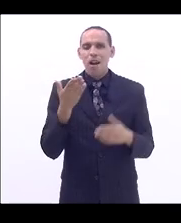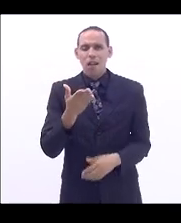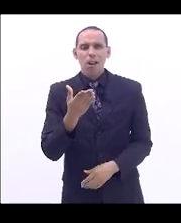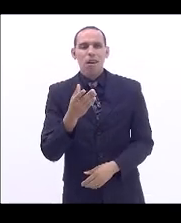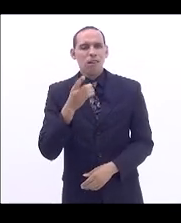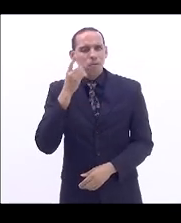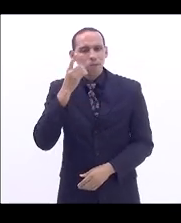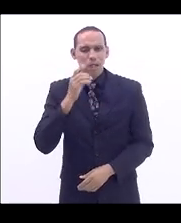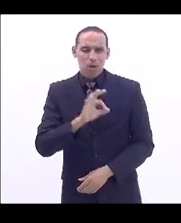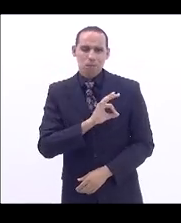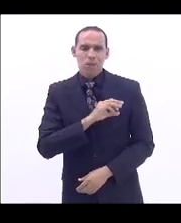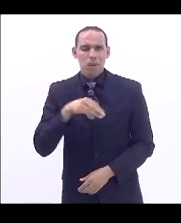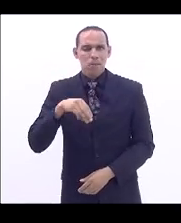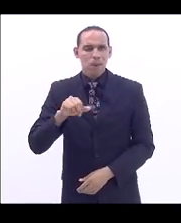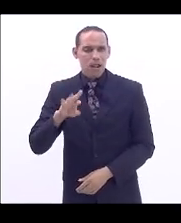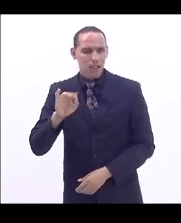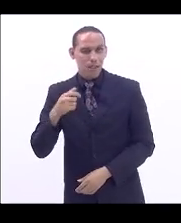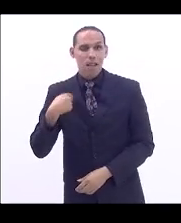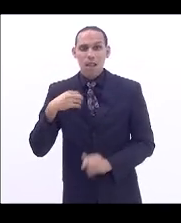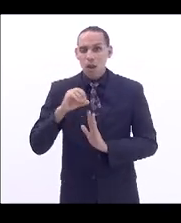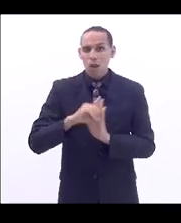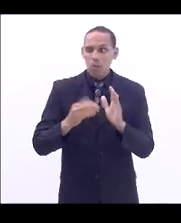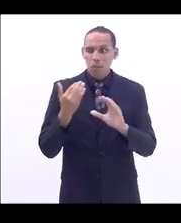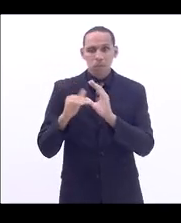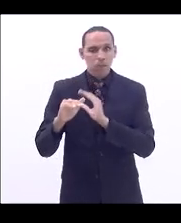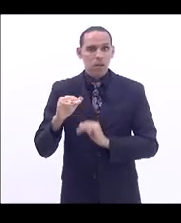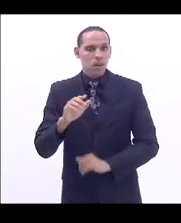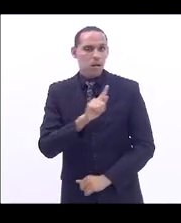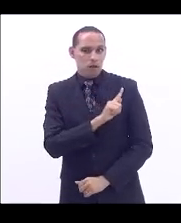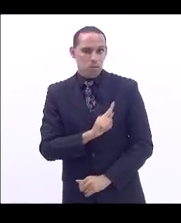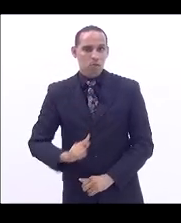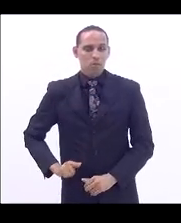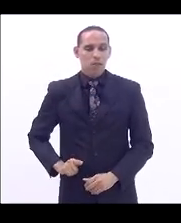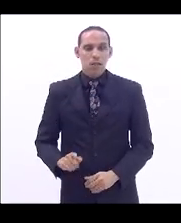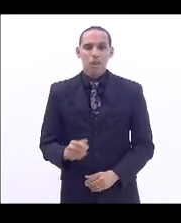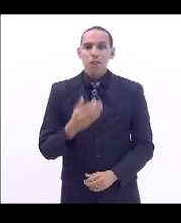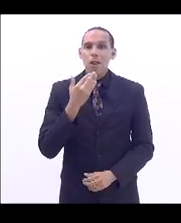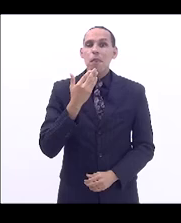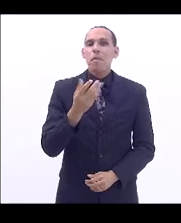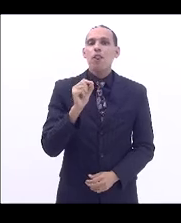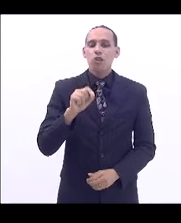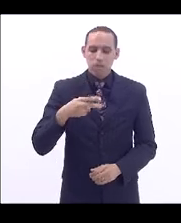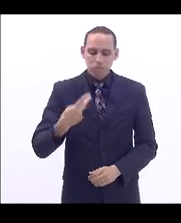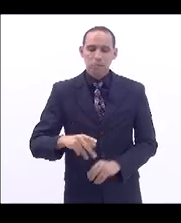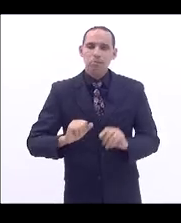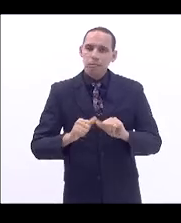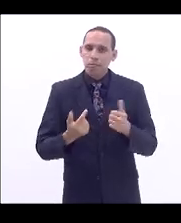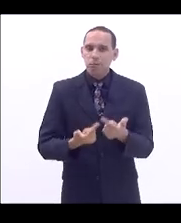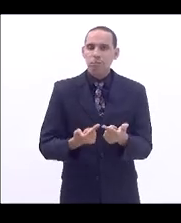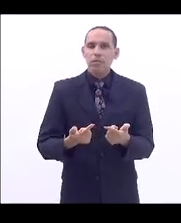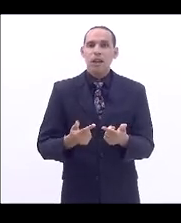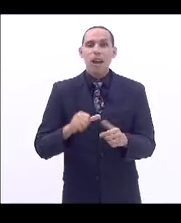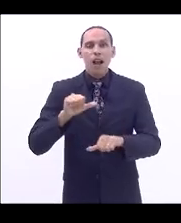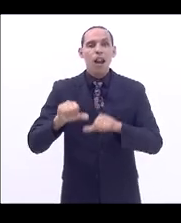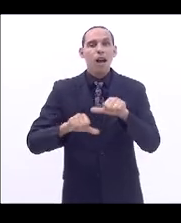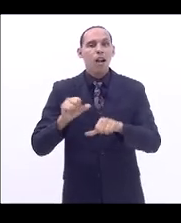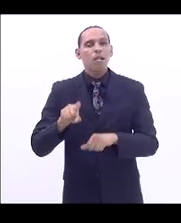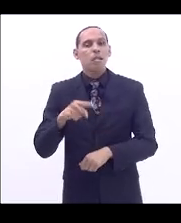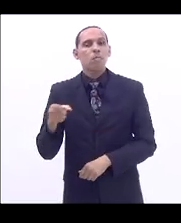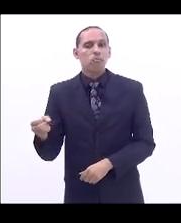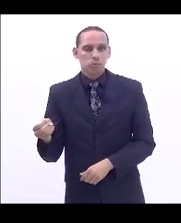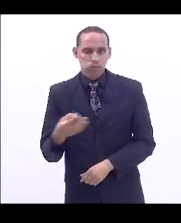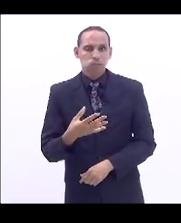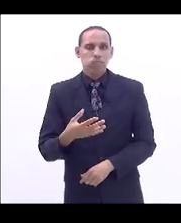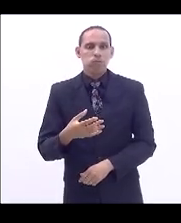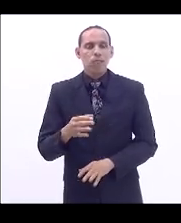e o mesmo já encaminhou Ofício ao Governador solicitando que encaminhem para casa atualização do plano de cargos e